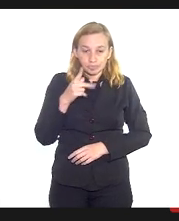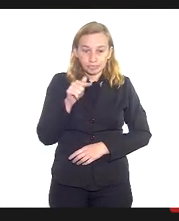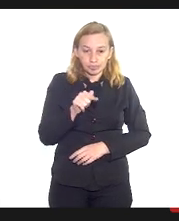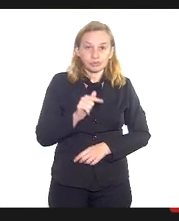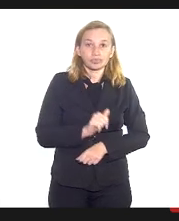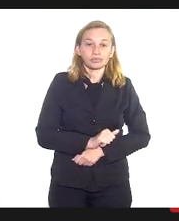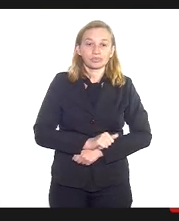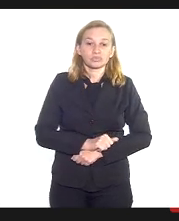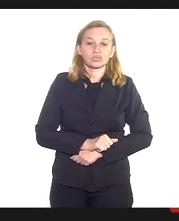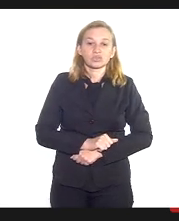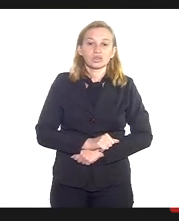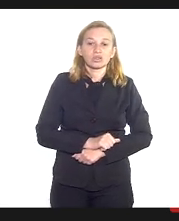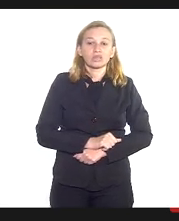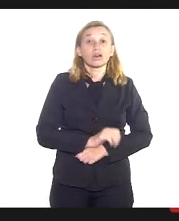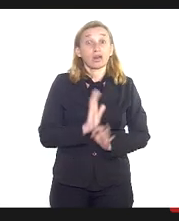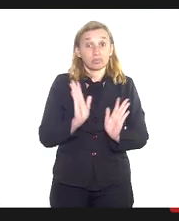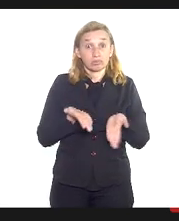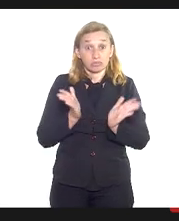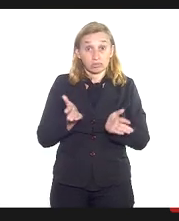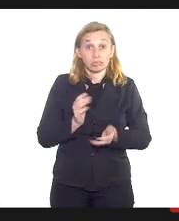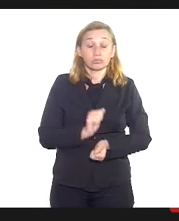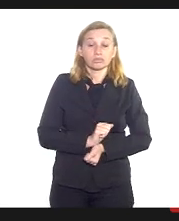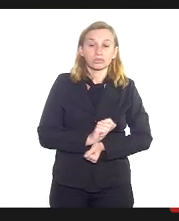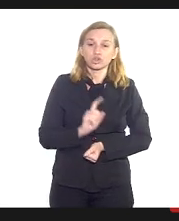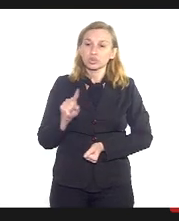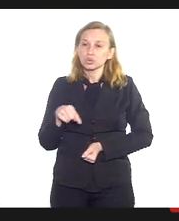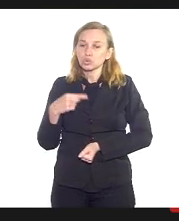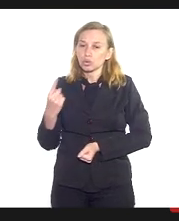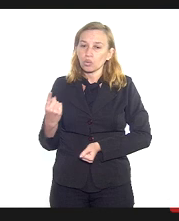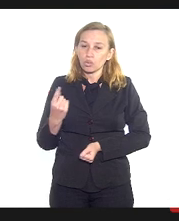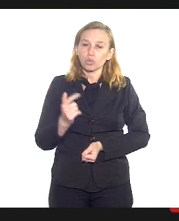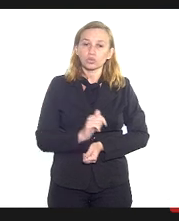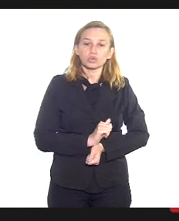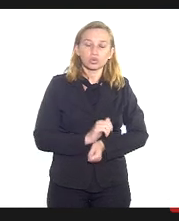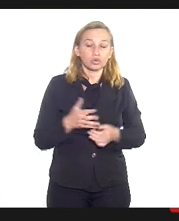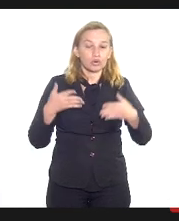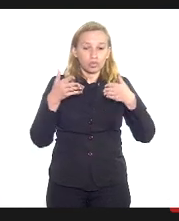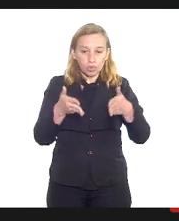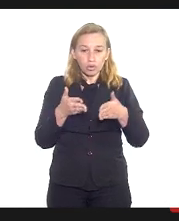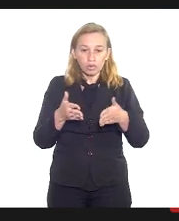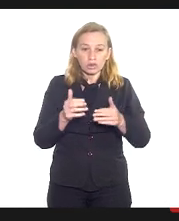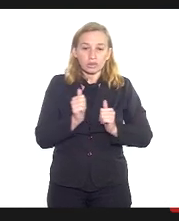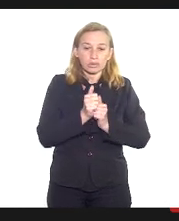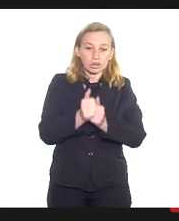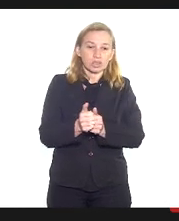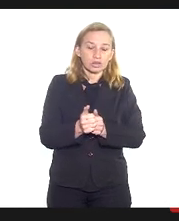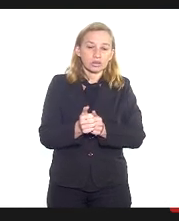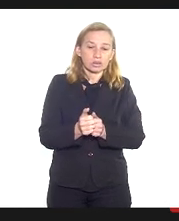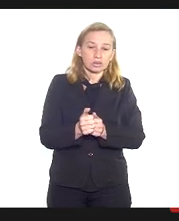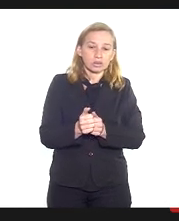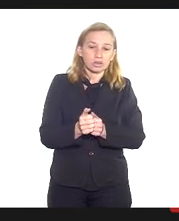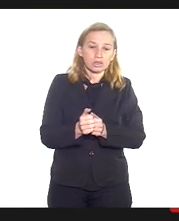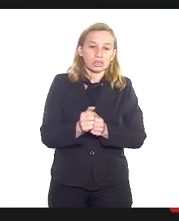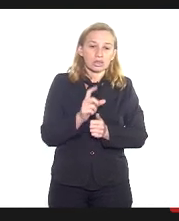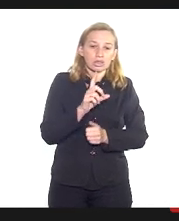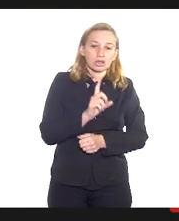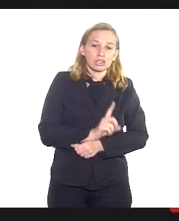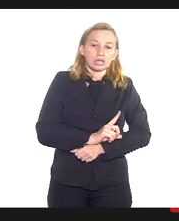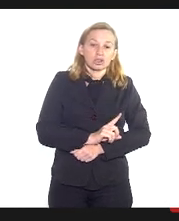mas talvez agora, né, com outro enfoque, mas sempre perseguindo essa questão dos depósitos